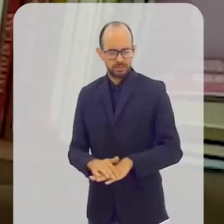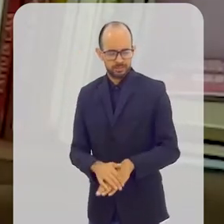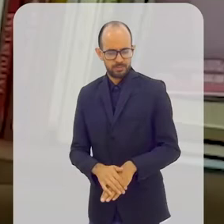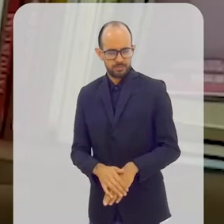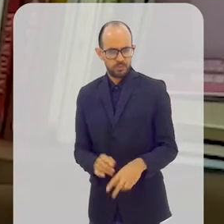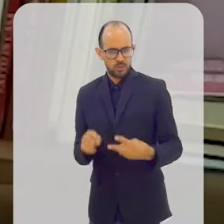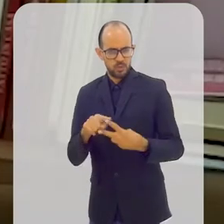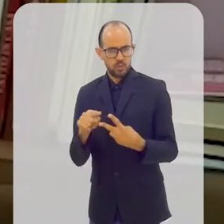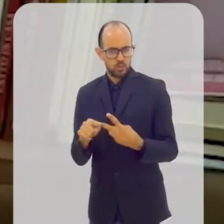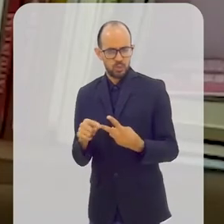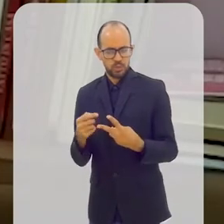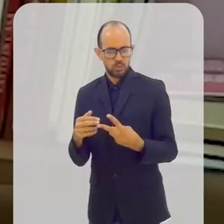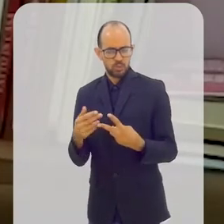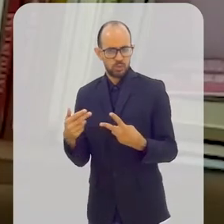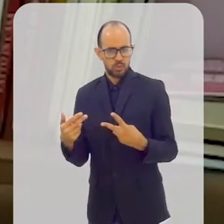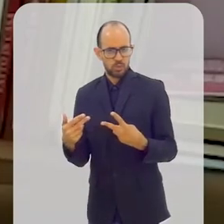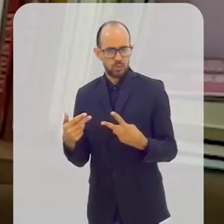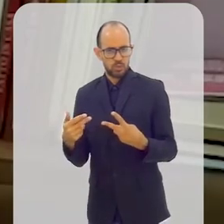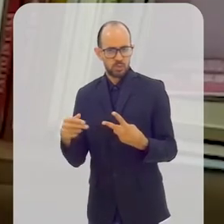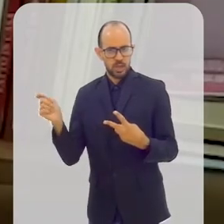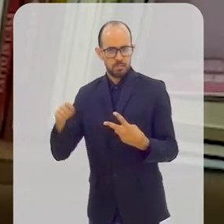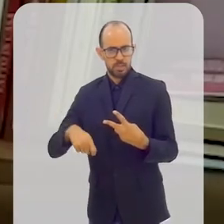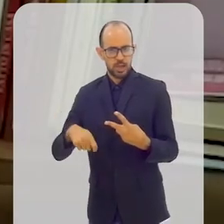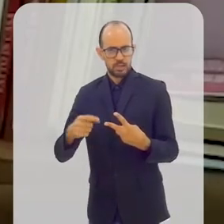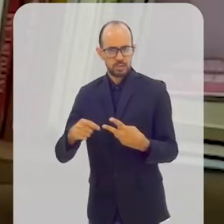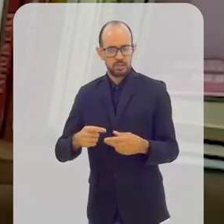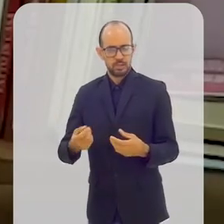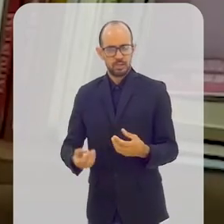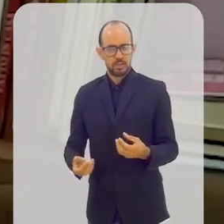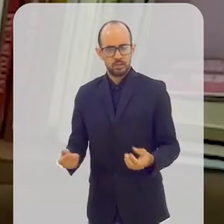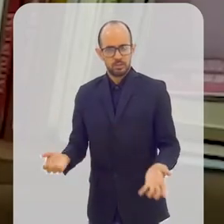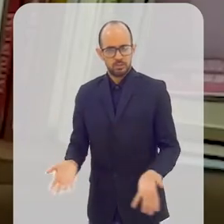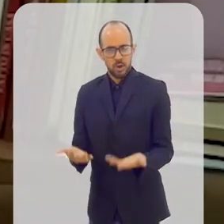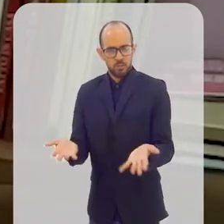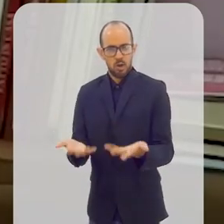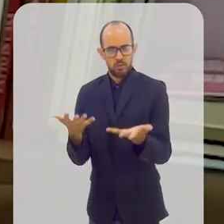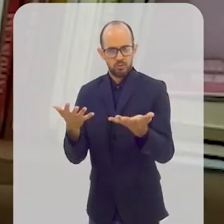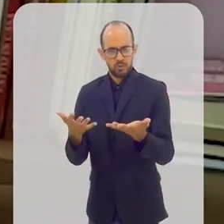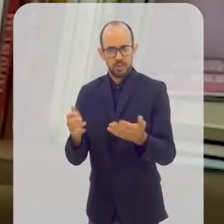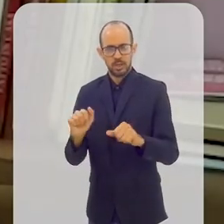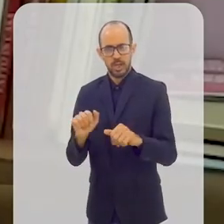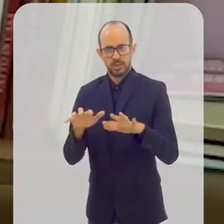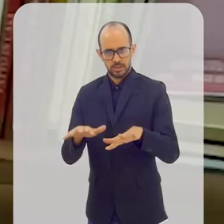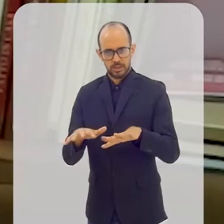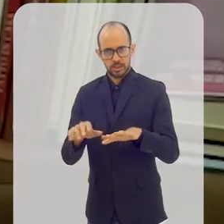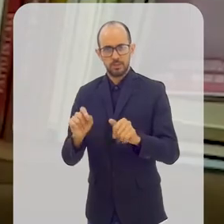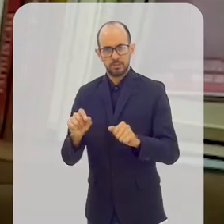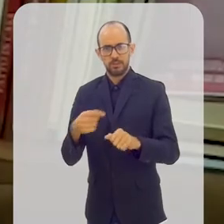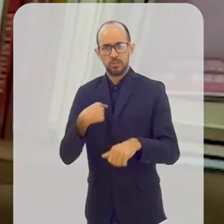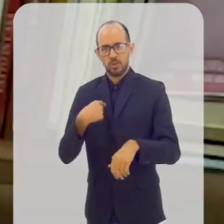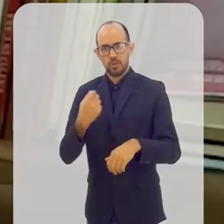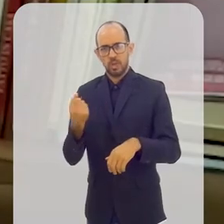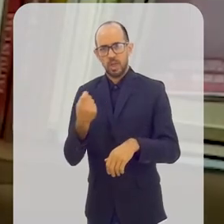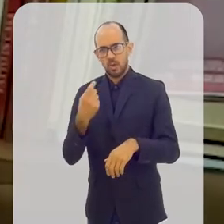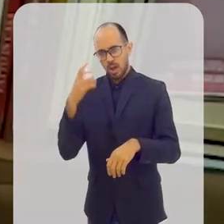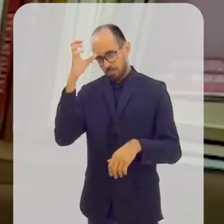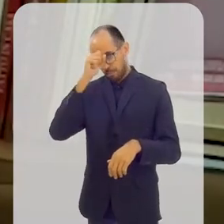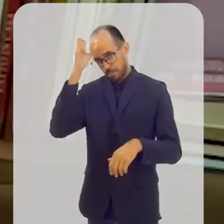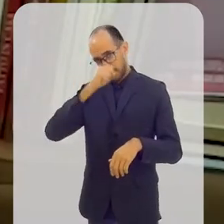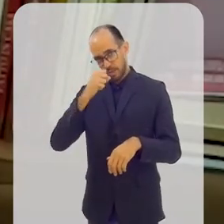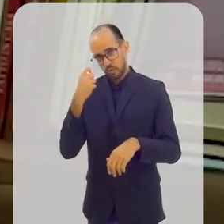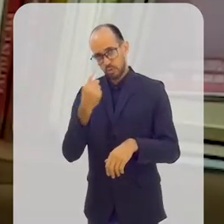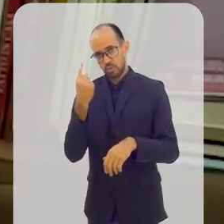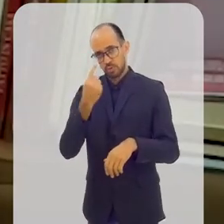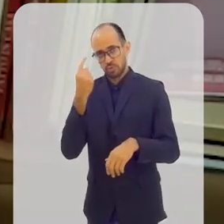São duas coisas distintas, mas uma provoca a outra. Uma vez que eu me aprenda a agir autonomamente,